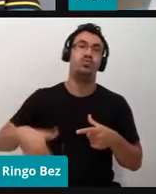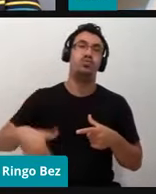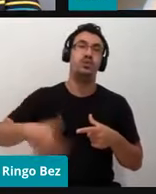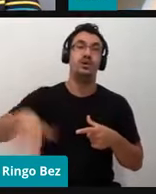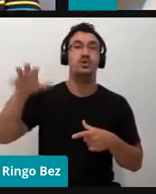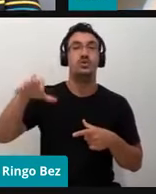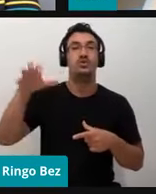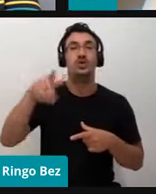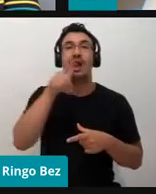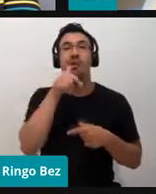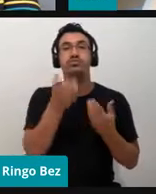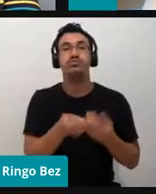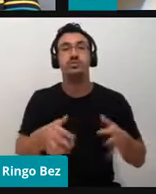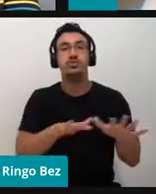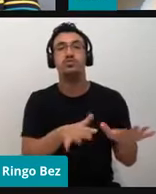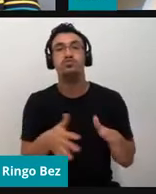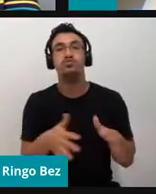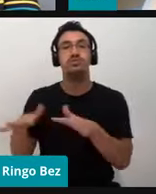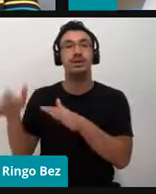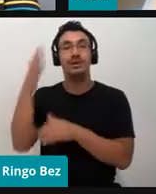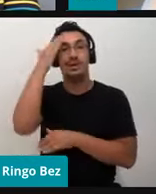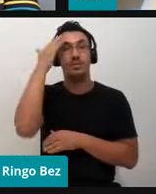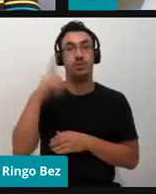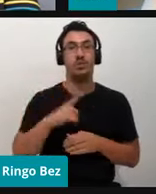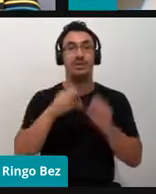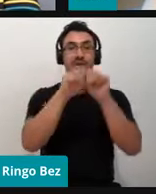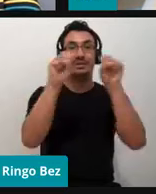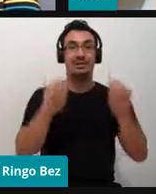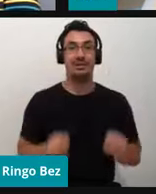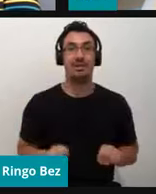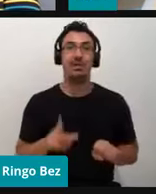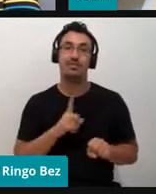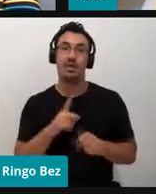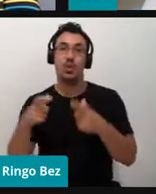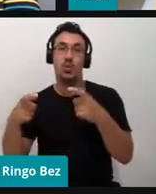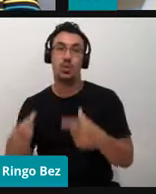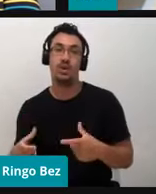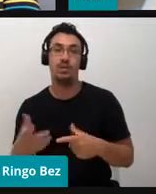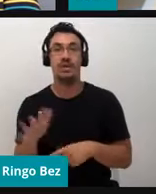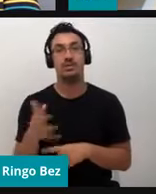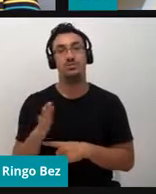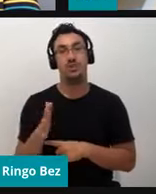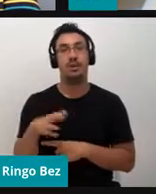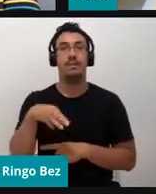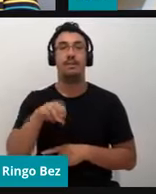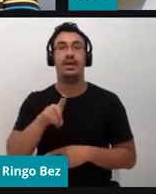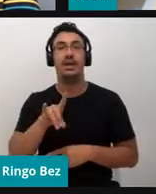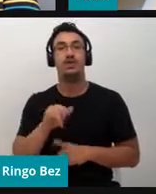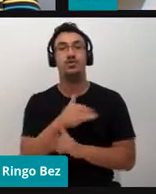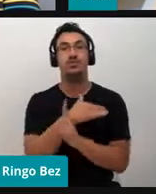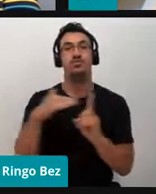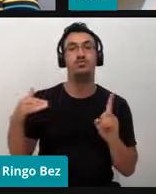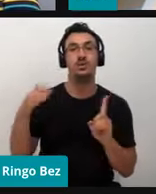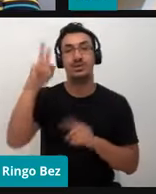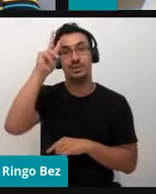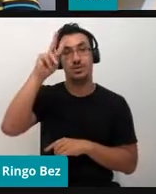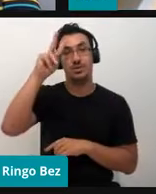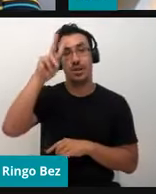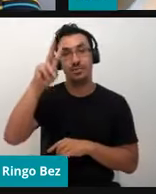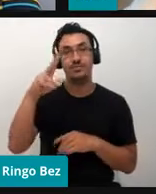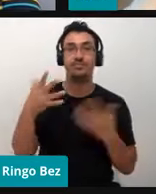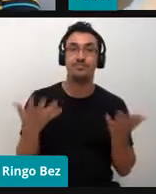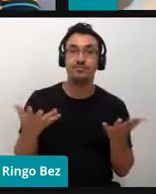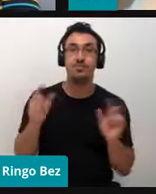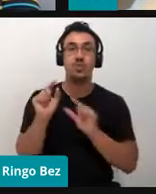nossos sistemas de abastecimento, eles se adaptaram a uma média de pluviosidade histórica. O que acontece é que